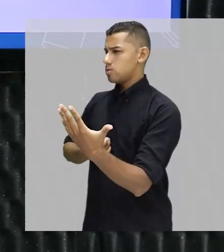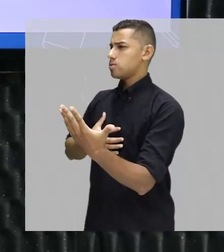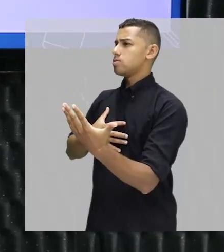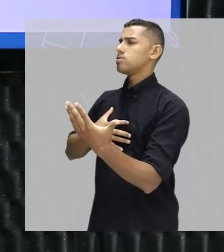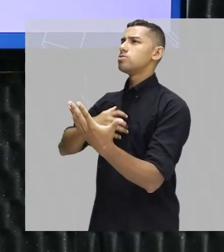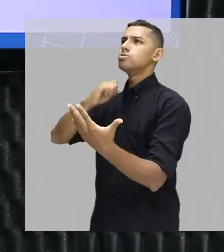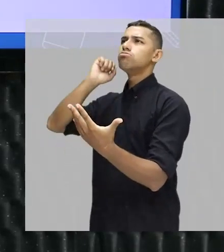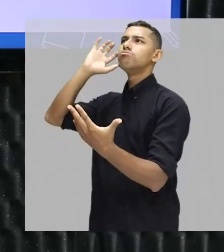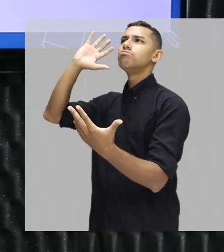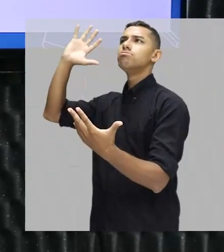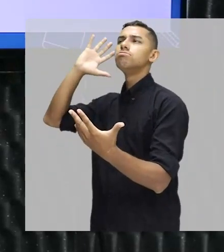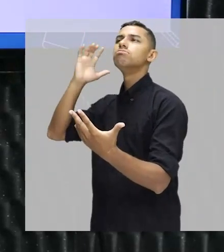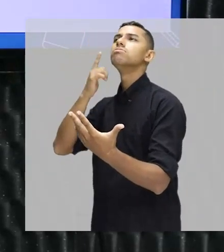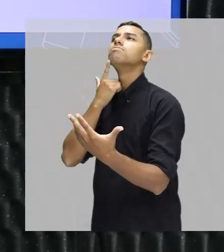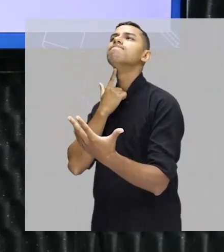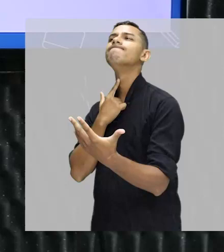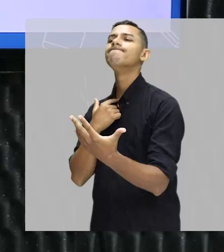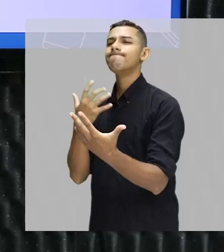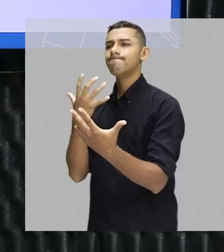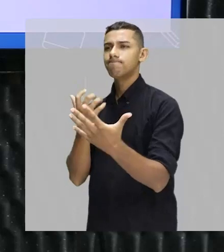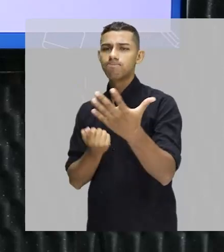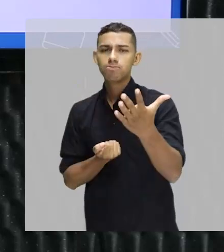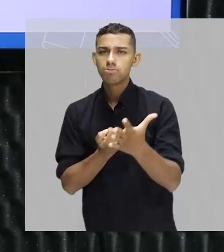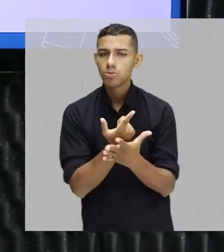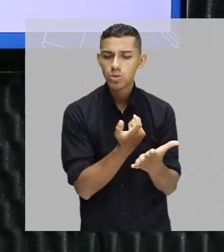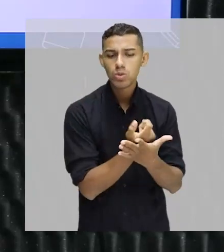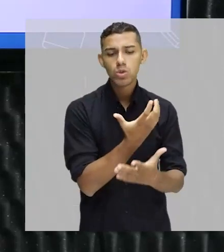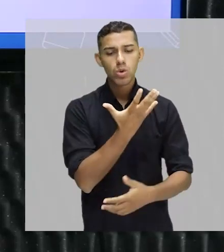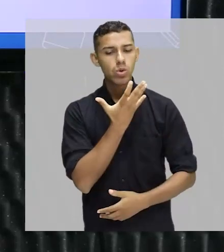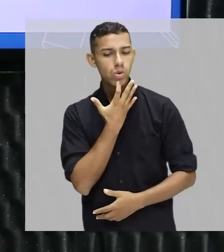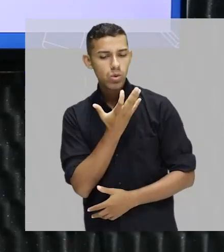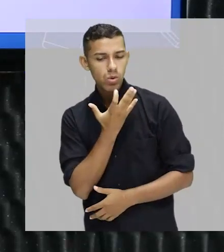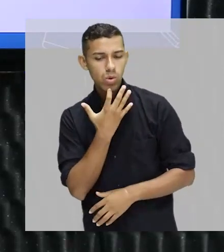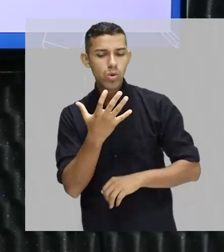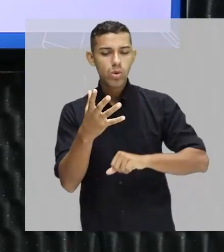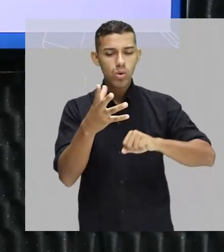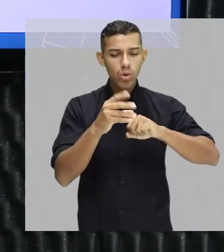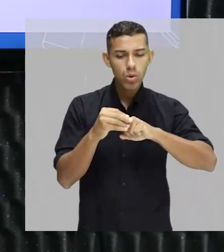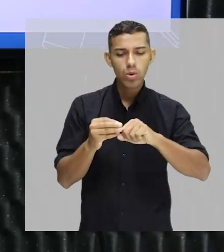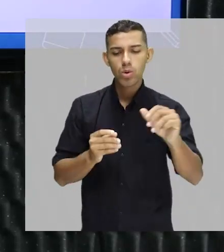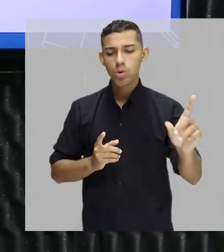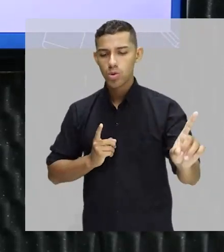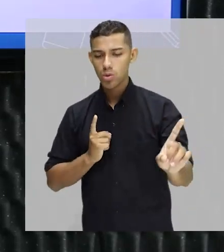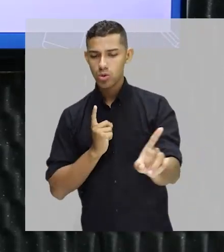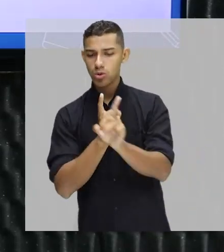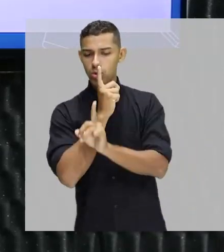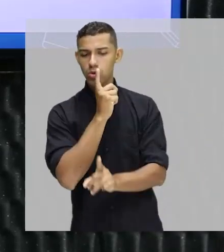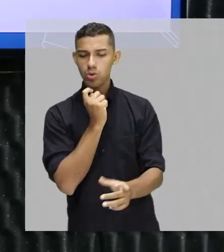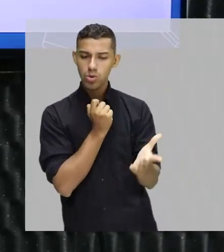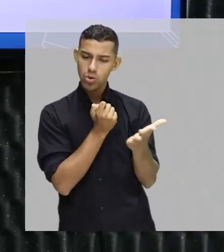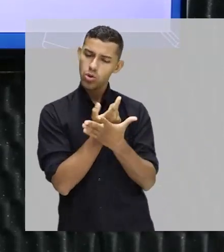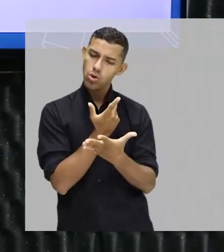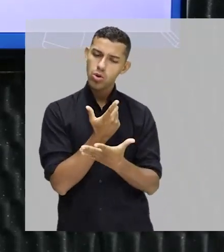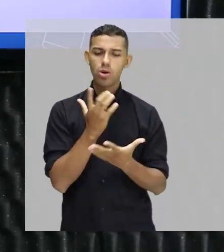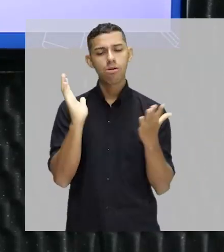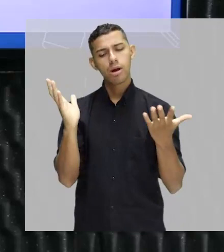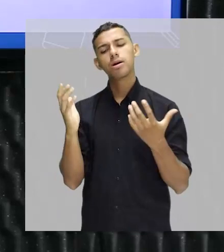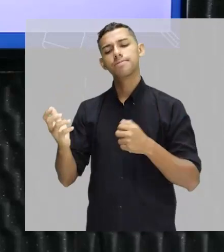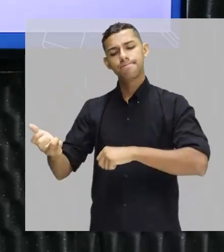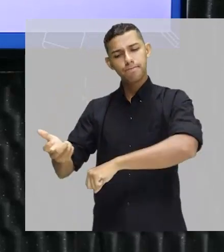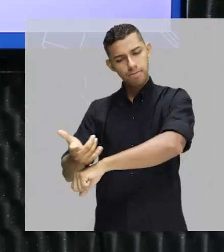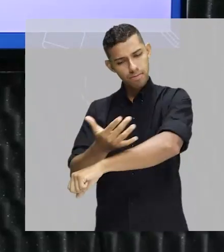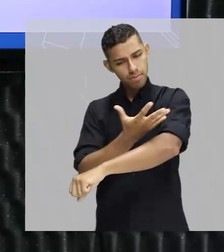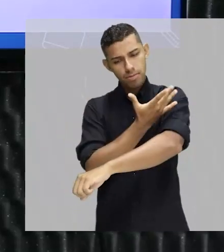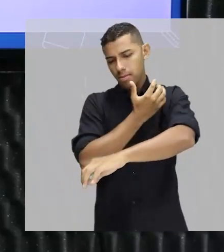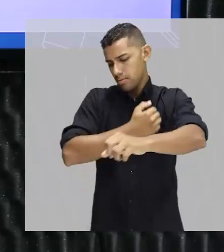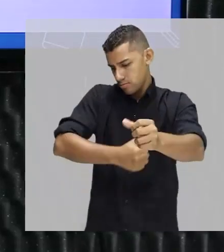consumir aquele produto, a conhecer, né? A linguagem publicitária apela à emoção. Os